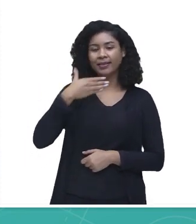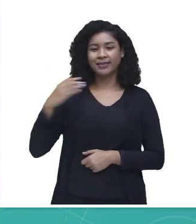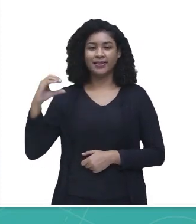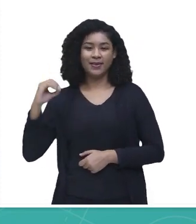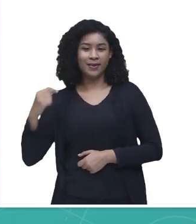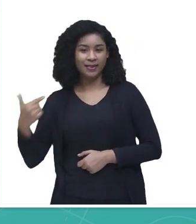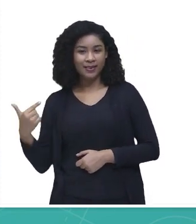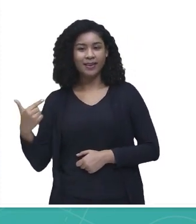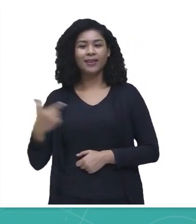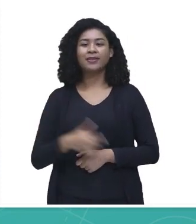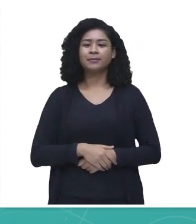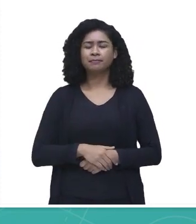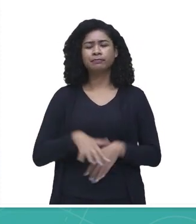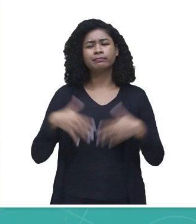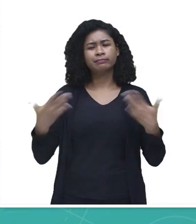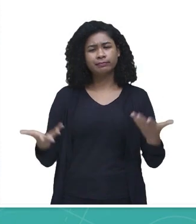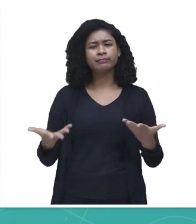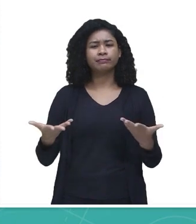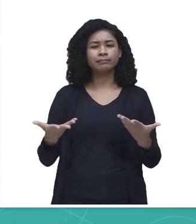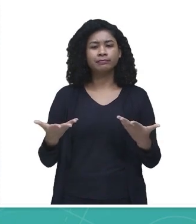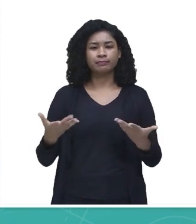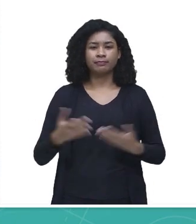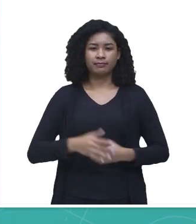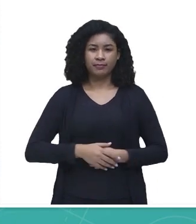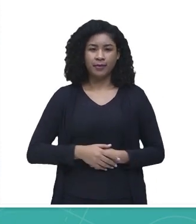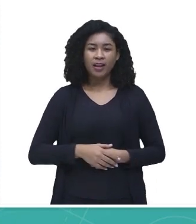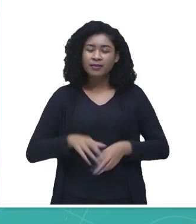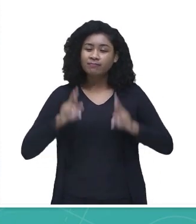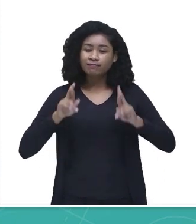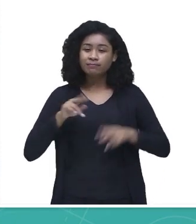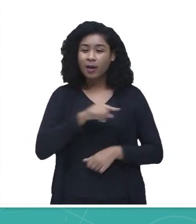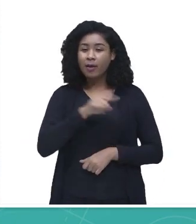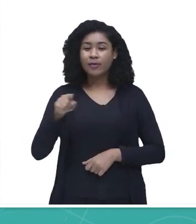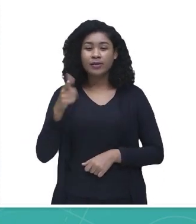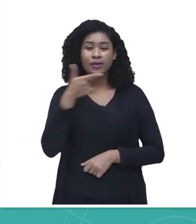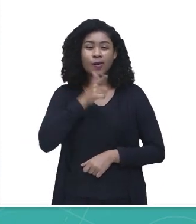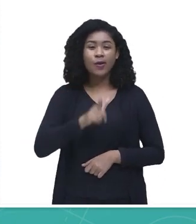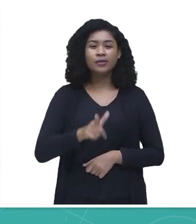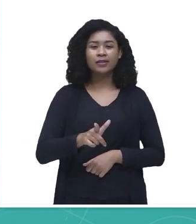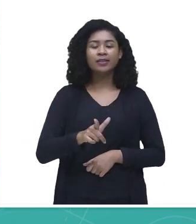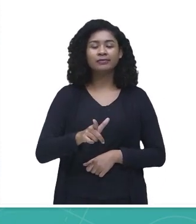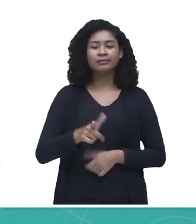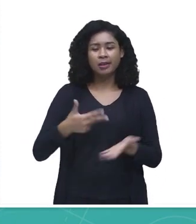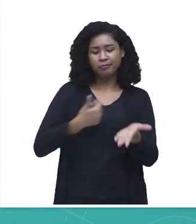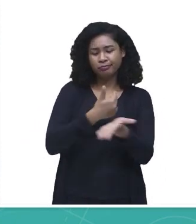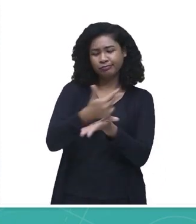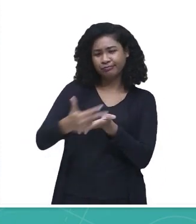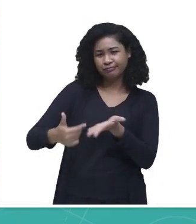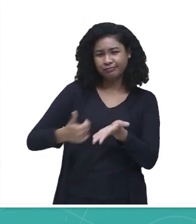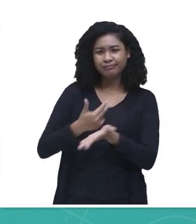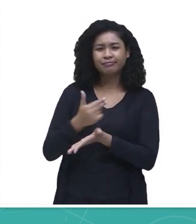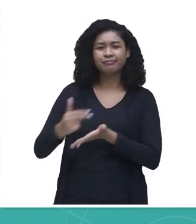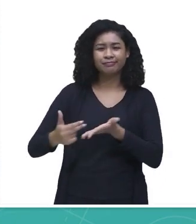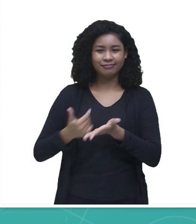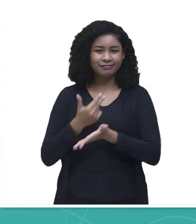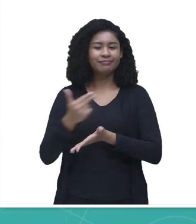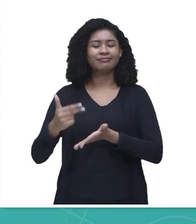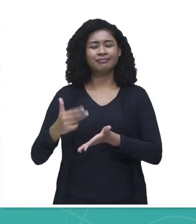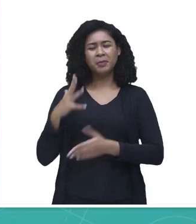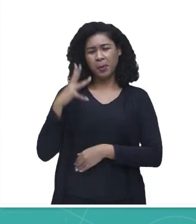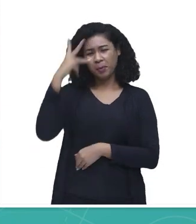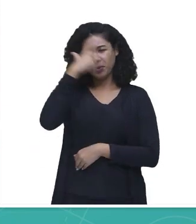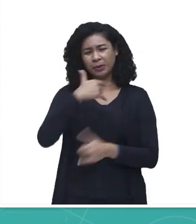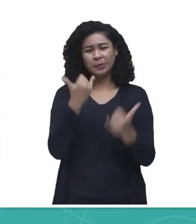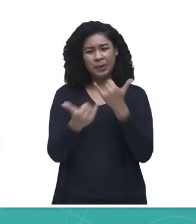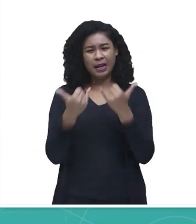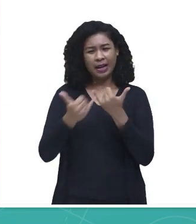tá? Então, a gente espera aí que vocês tenham conseguido realizar uns desenhos, né, com o esquema ali da planta, bem parecido com o que a gente